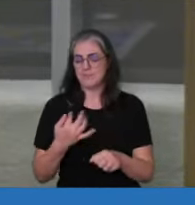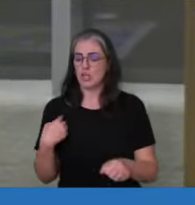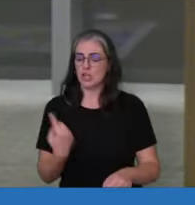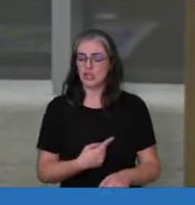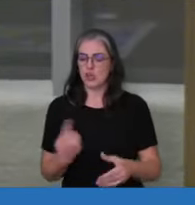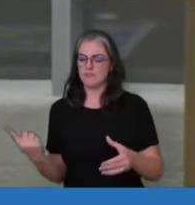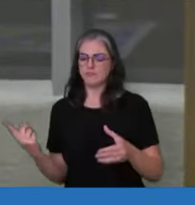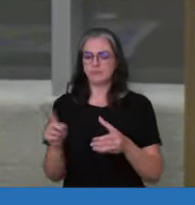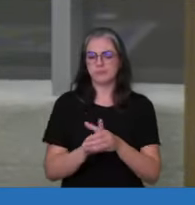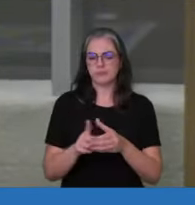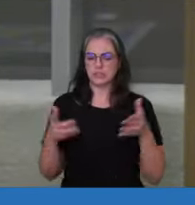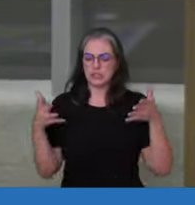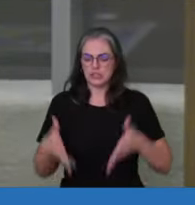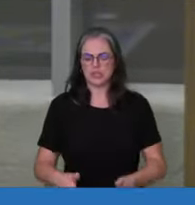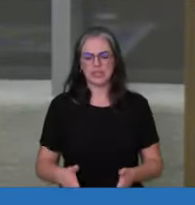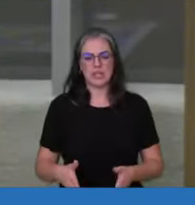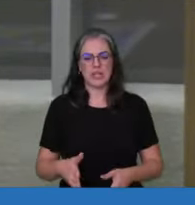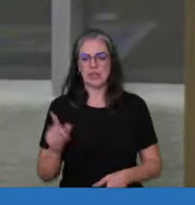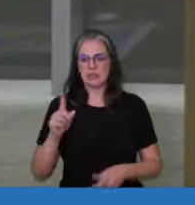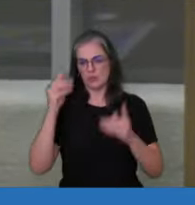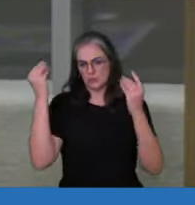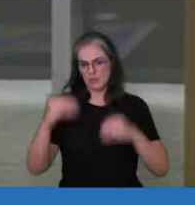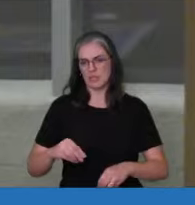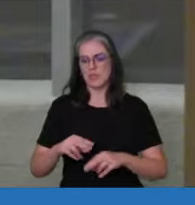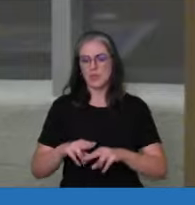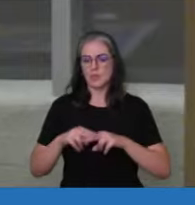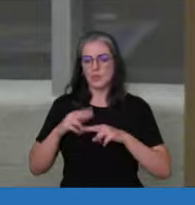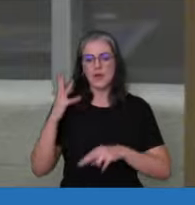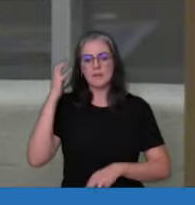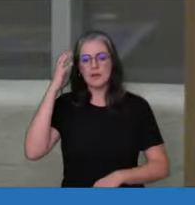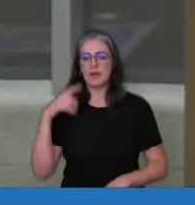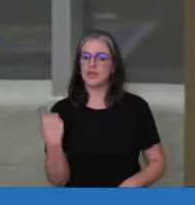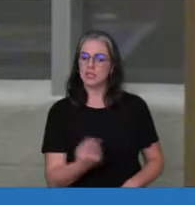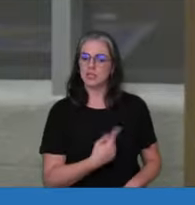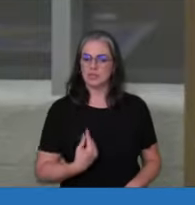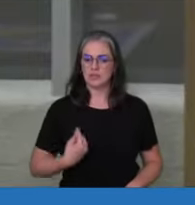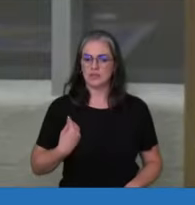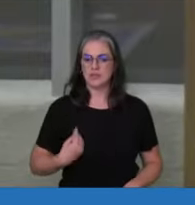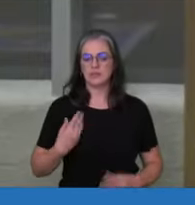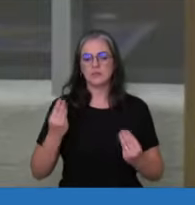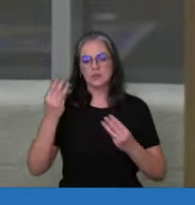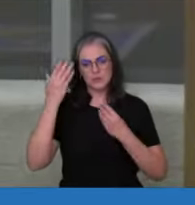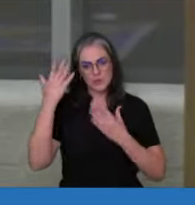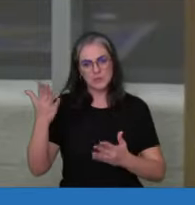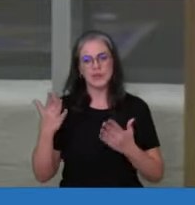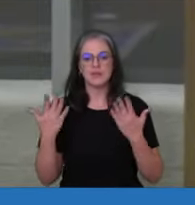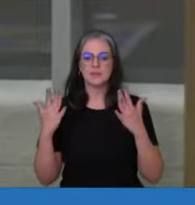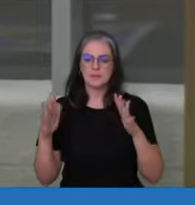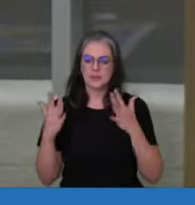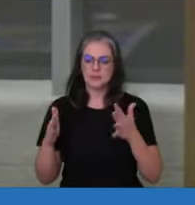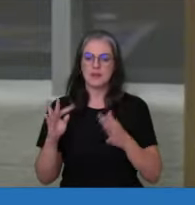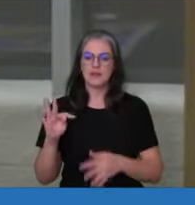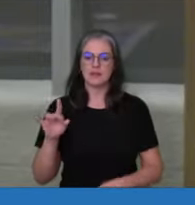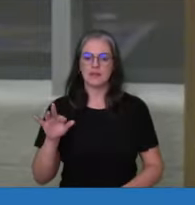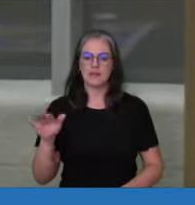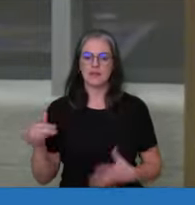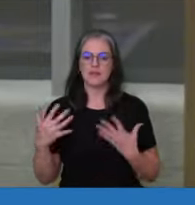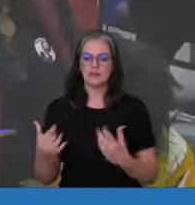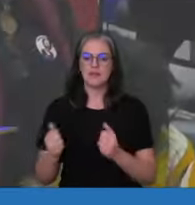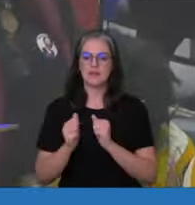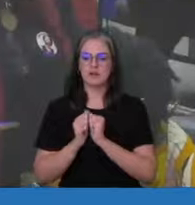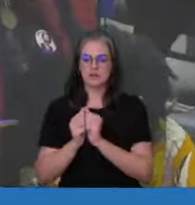e não arredaremos o pé, por Marielle e por todas nós. Muito obrigada, parabéns Talíria, sigamos juntas na